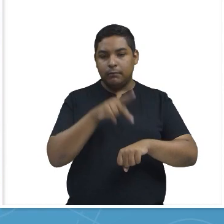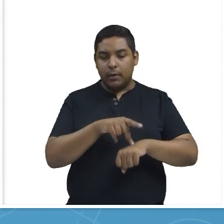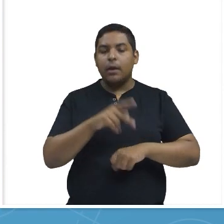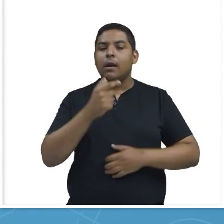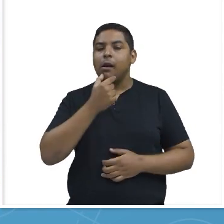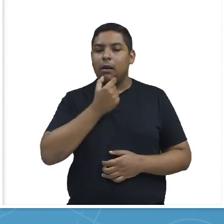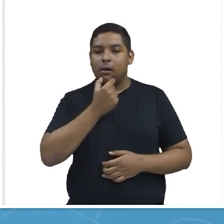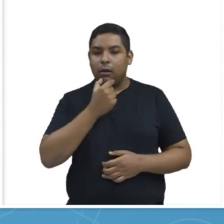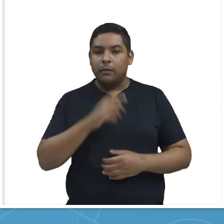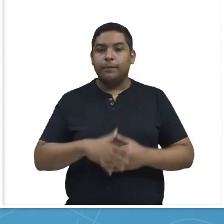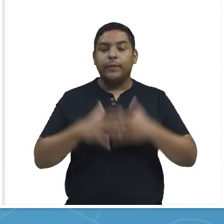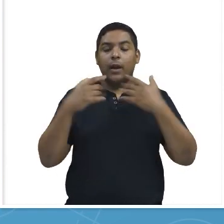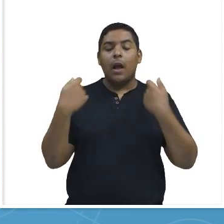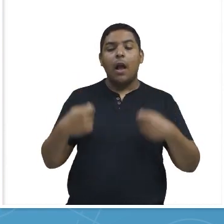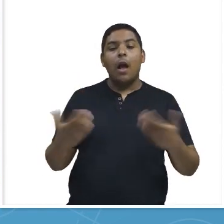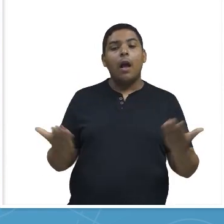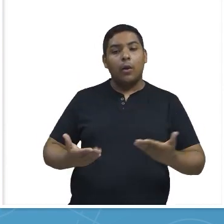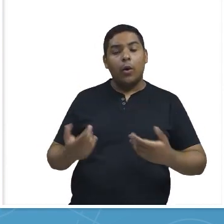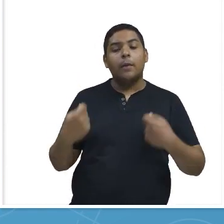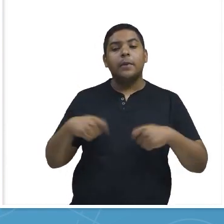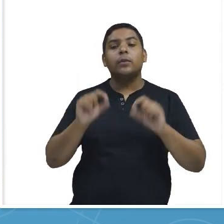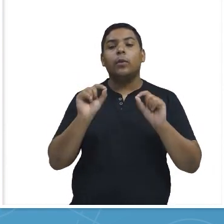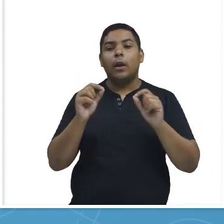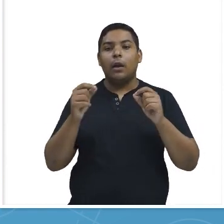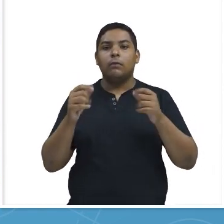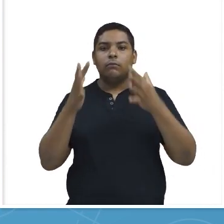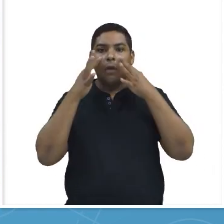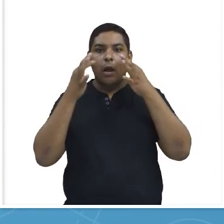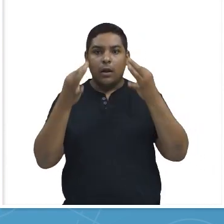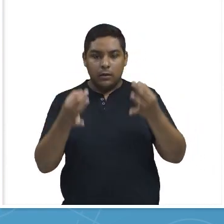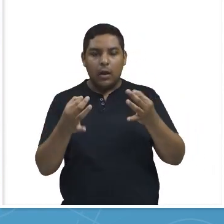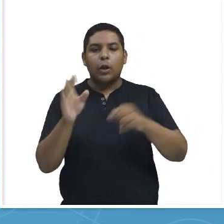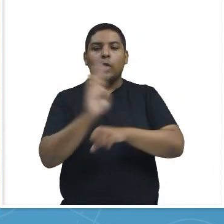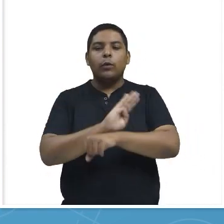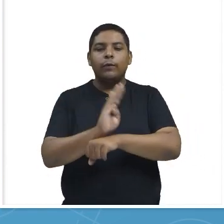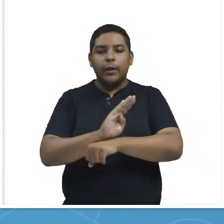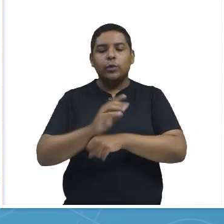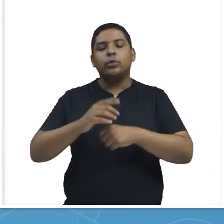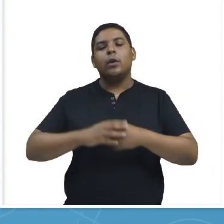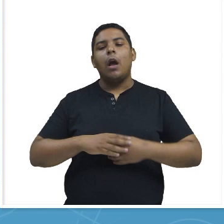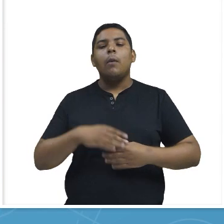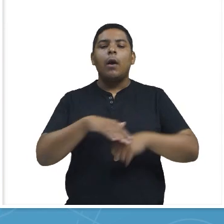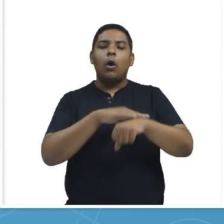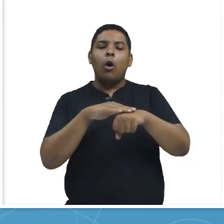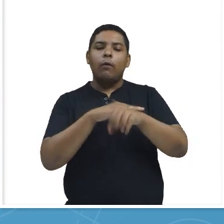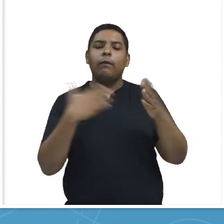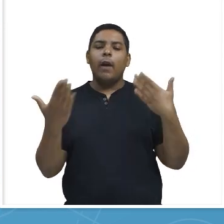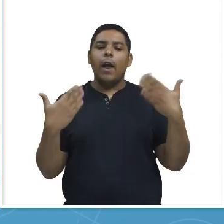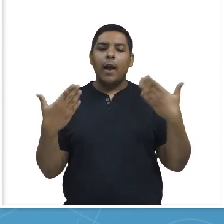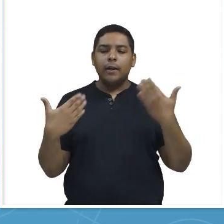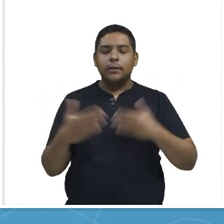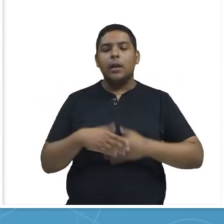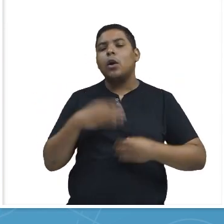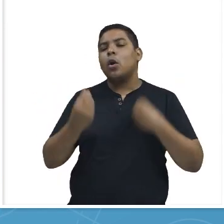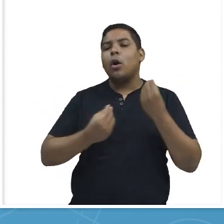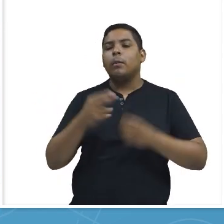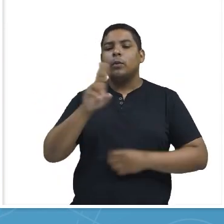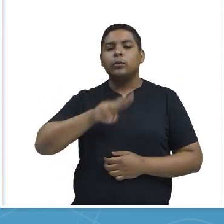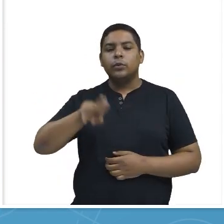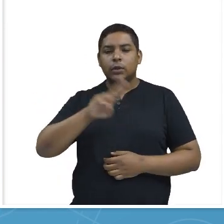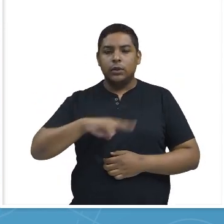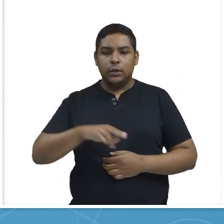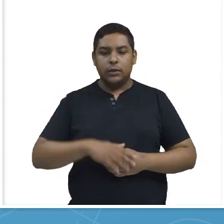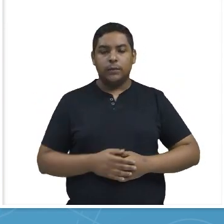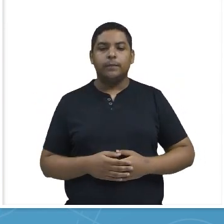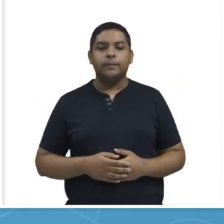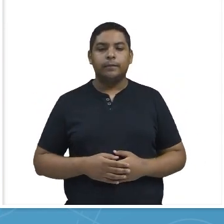eu quero que vocês fiquem atentos a um trecho de vídeo. Nós vamos apresentar um diálogo que mostra um pouquinho da utilização do be going to, futuro com